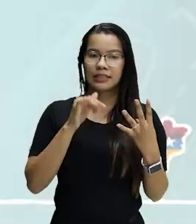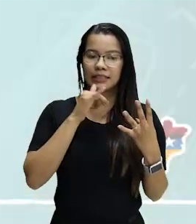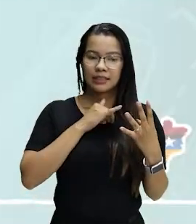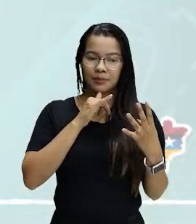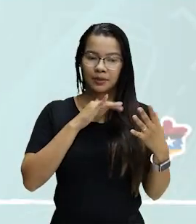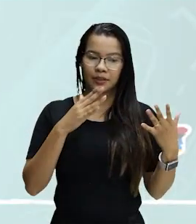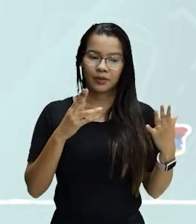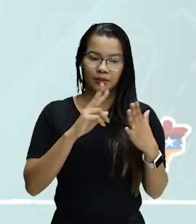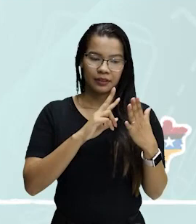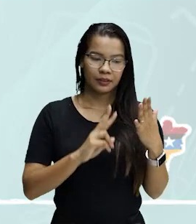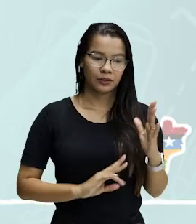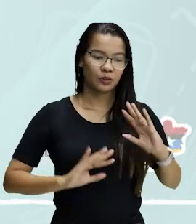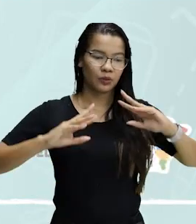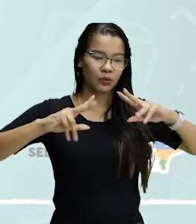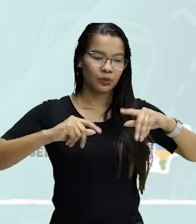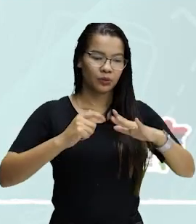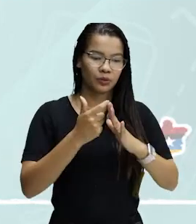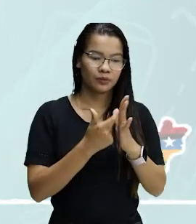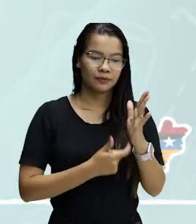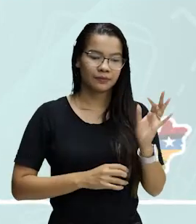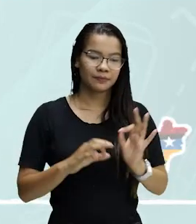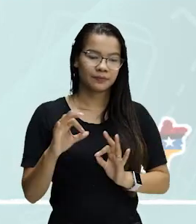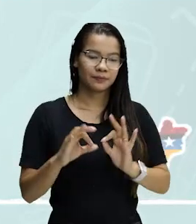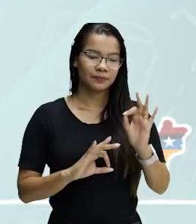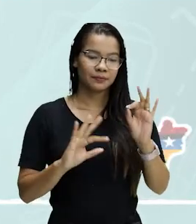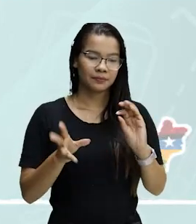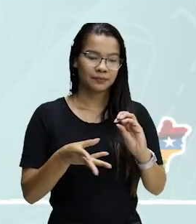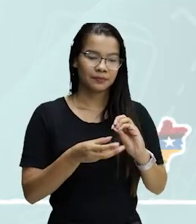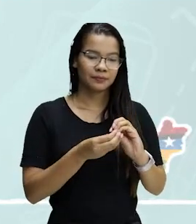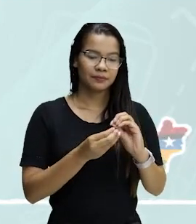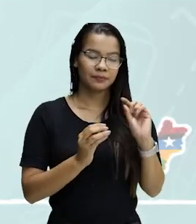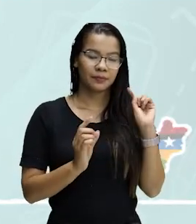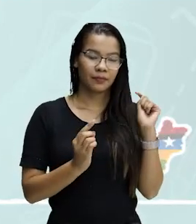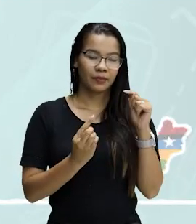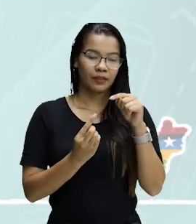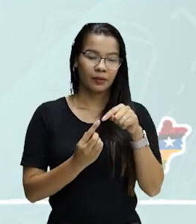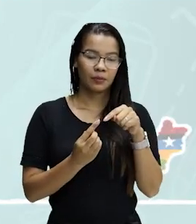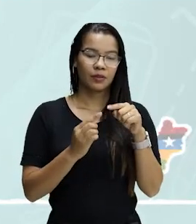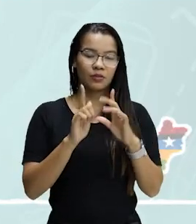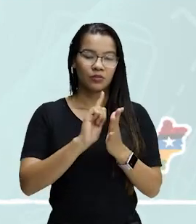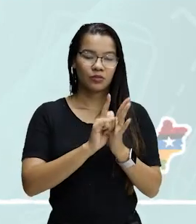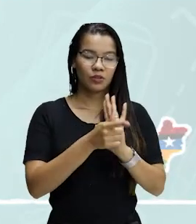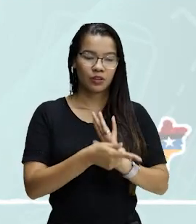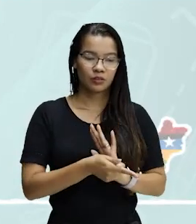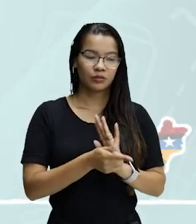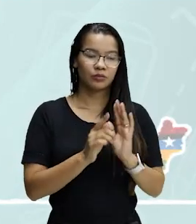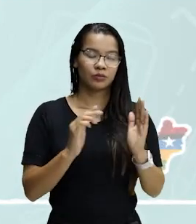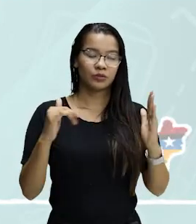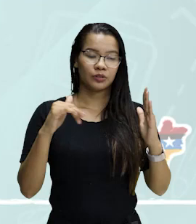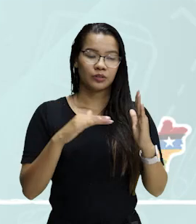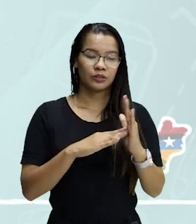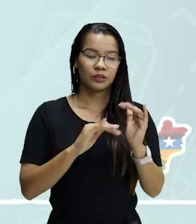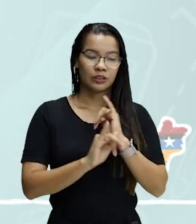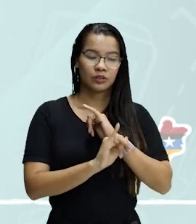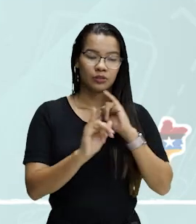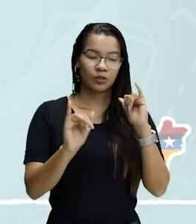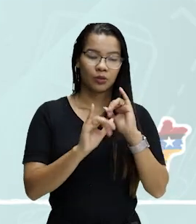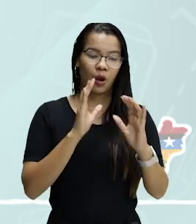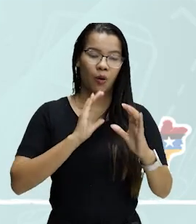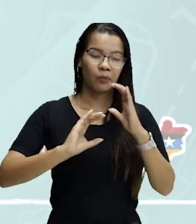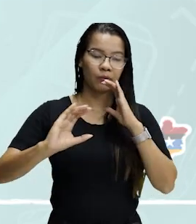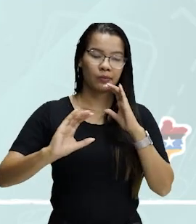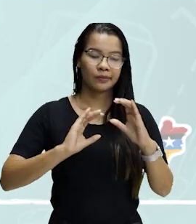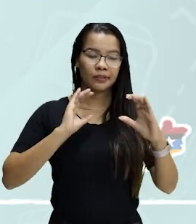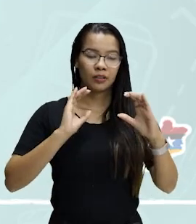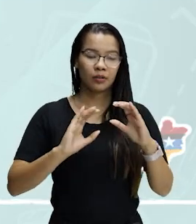Todo texto se organiza dentro de determinado gênero, em função das intenções comunicativas, como parte das condições